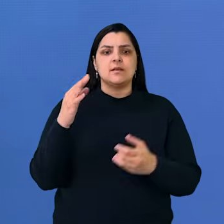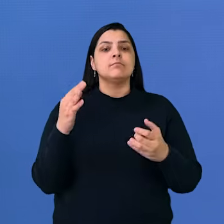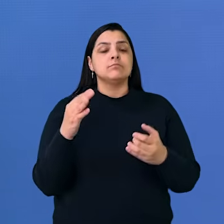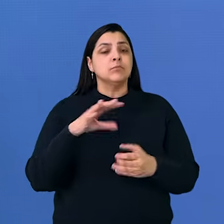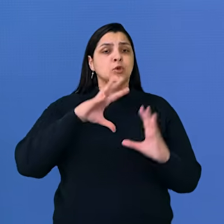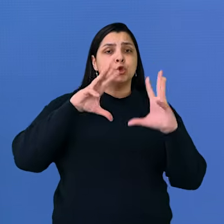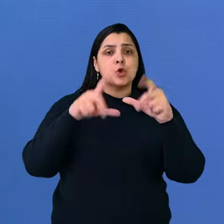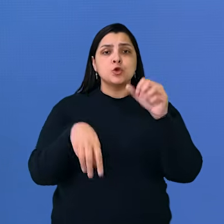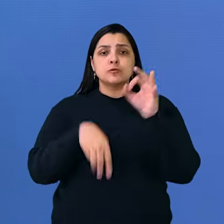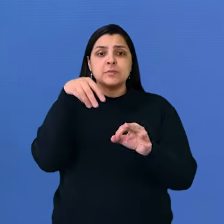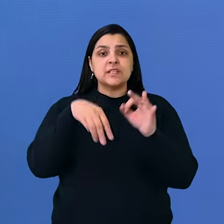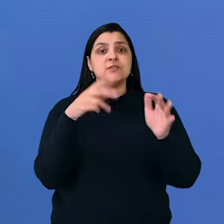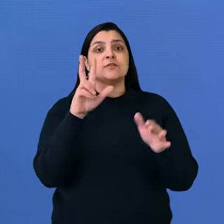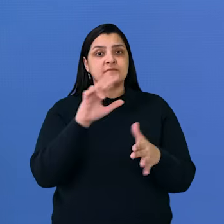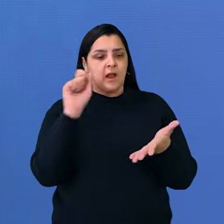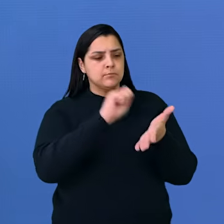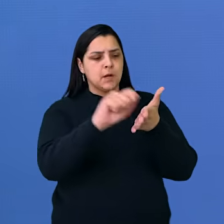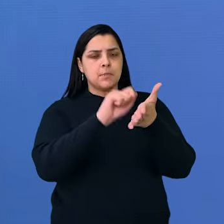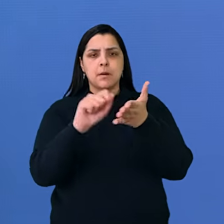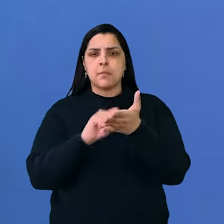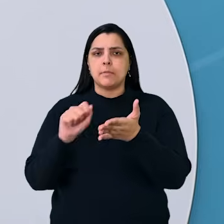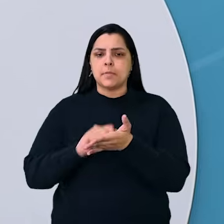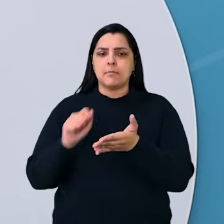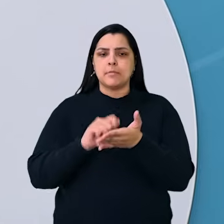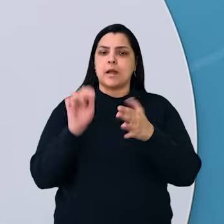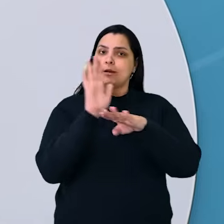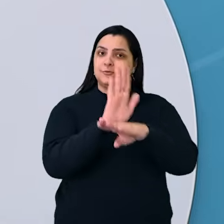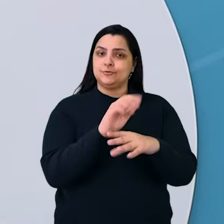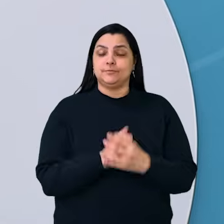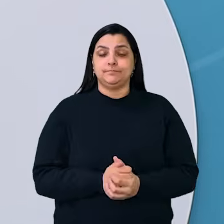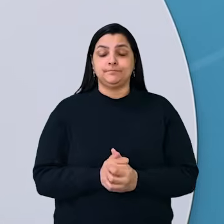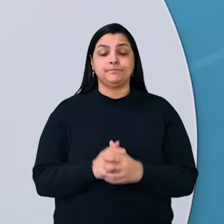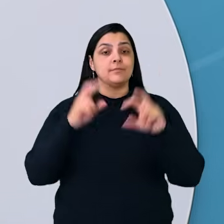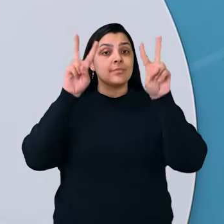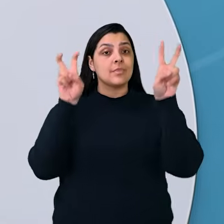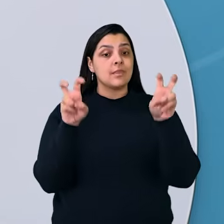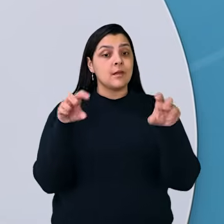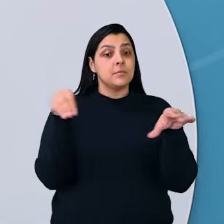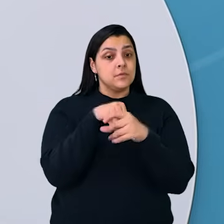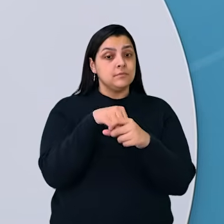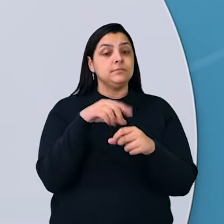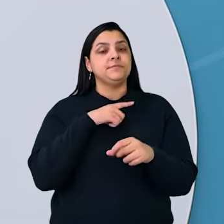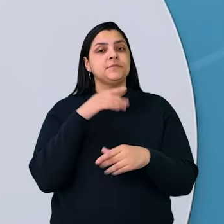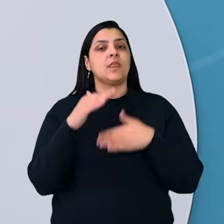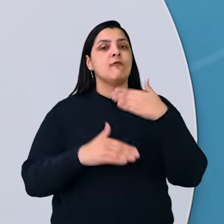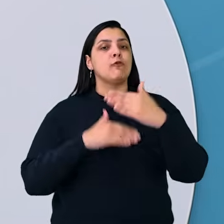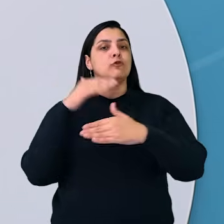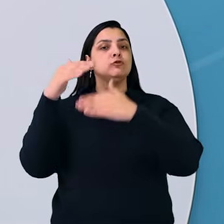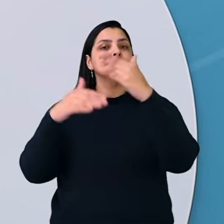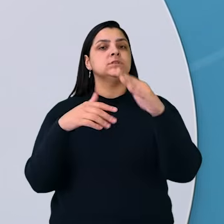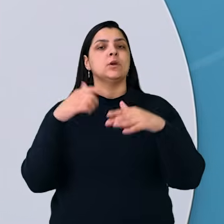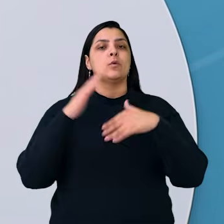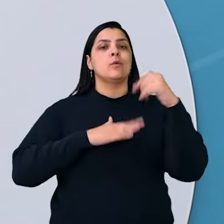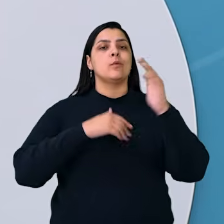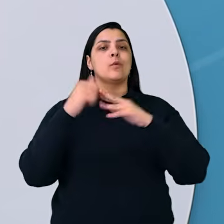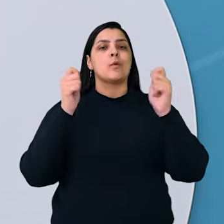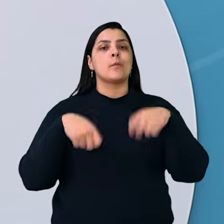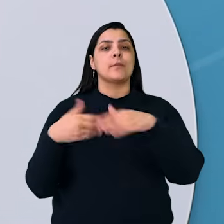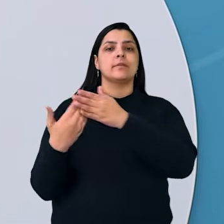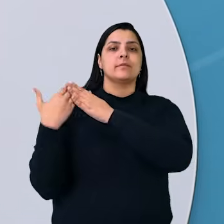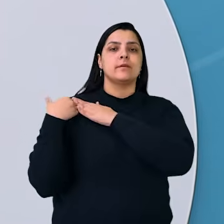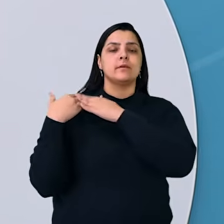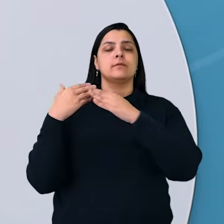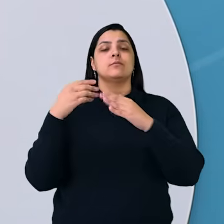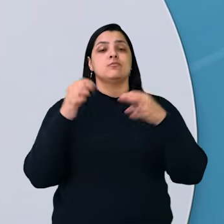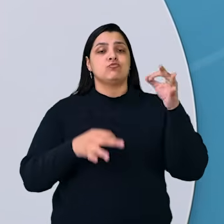com a participação de todos os integrantes da corte. Entre os temas abordados estão a evolução histórica da competência da Justiça